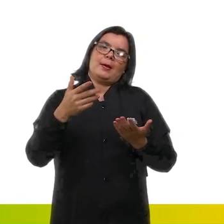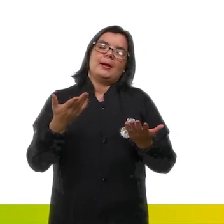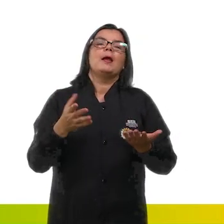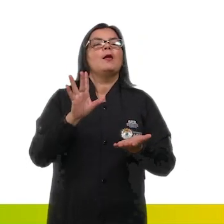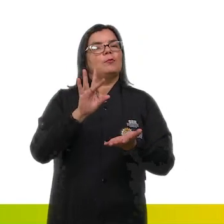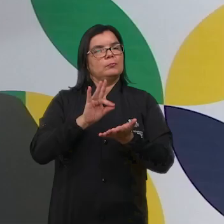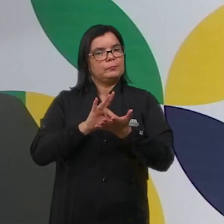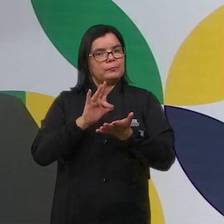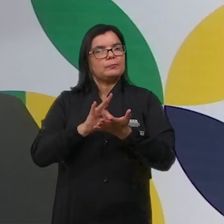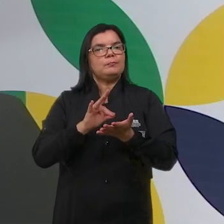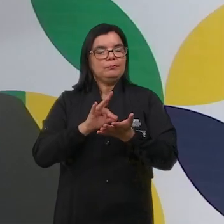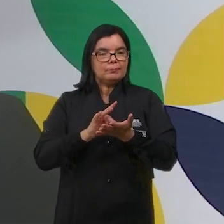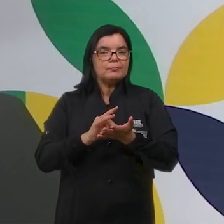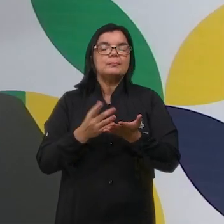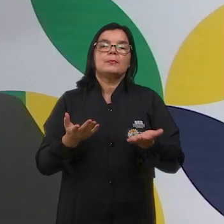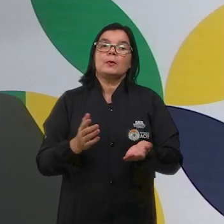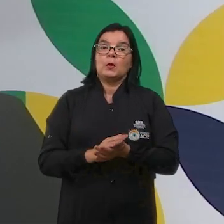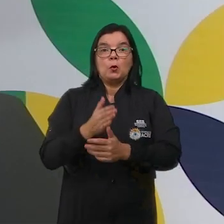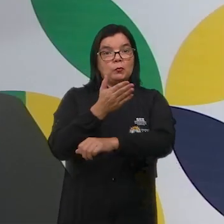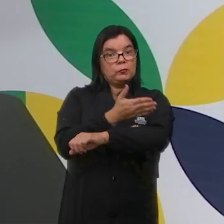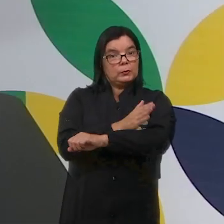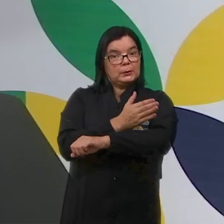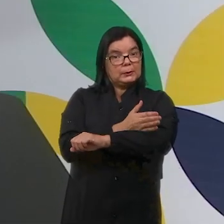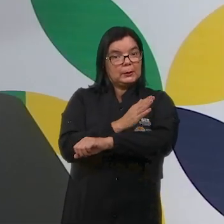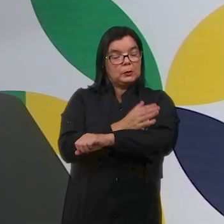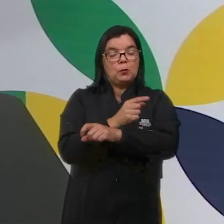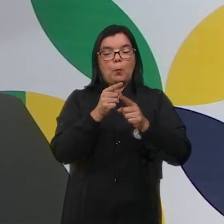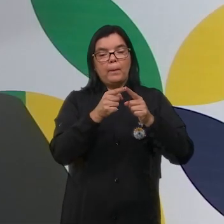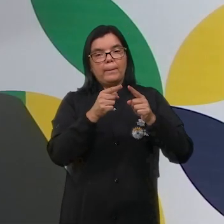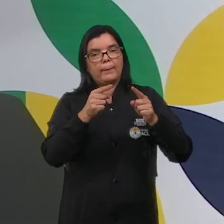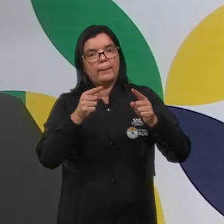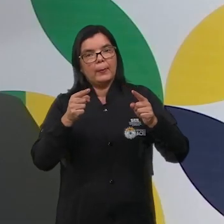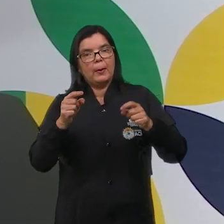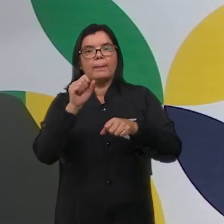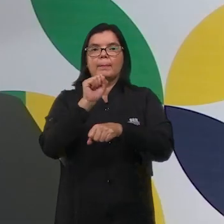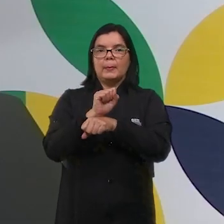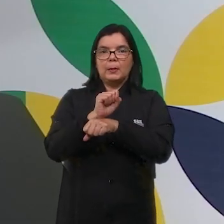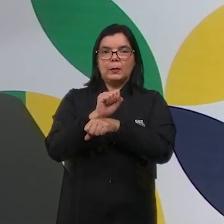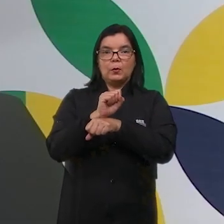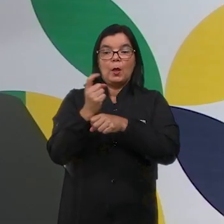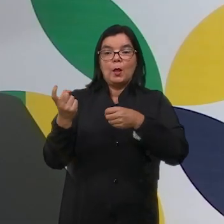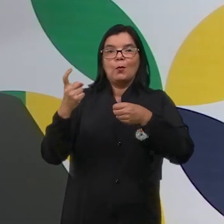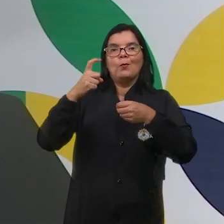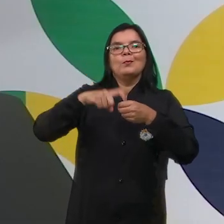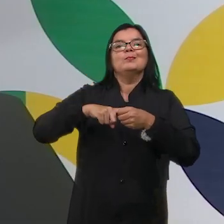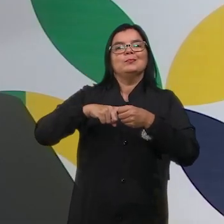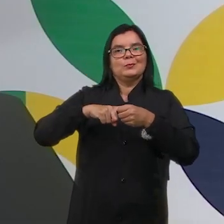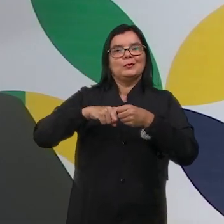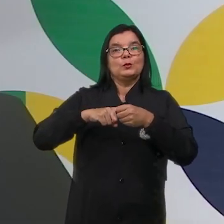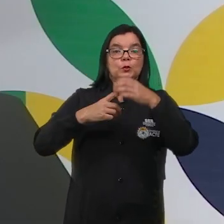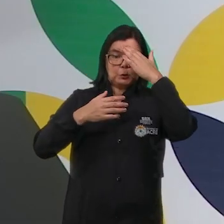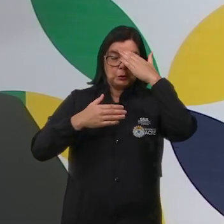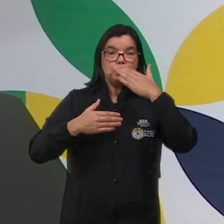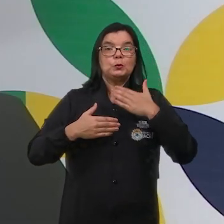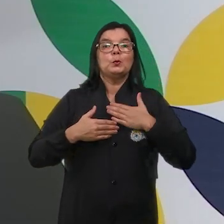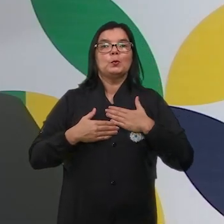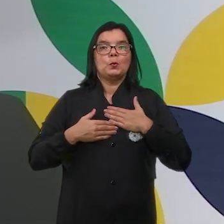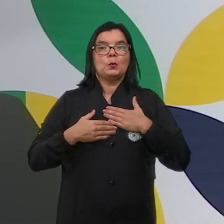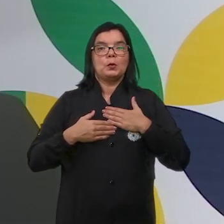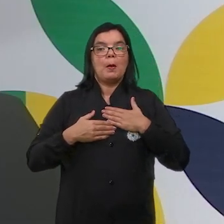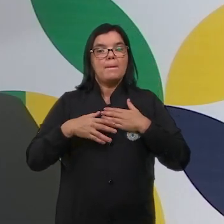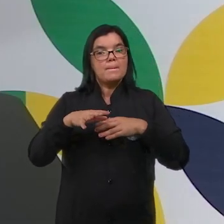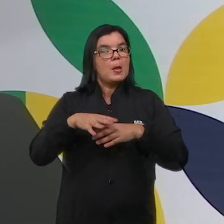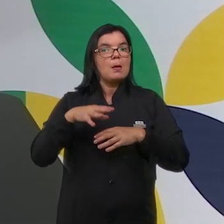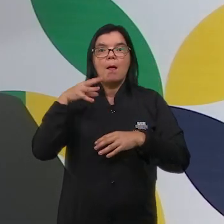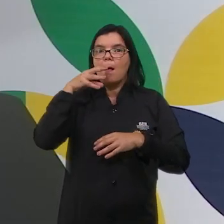fato. Você treinou por um período, parou. Quando voltou, o seu corpo, tipo, ele pegou no ritmo